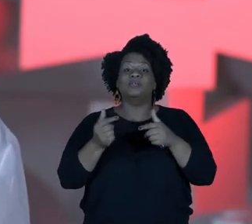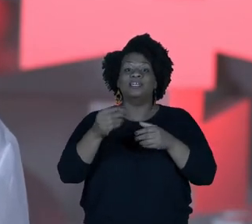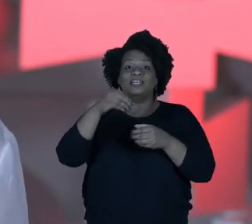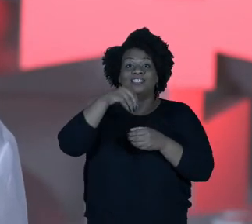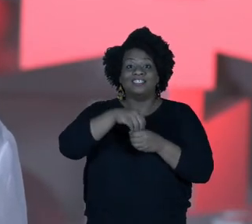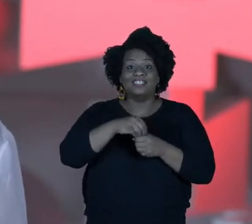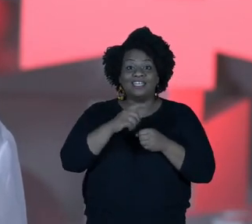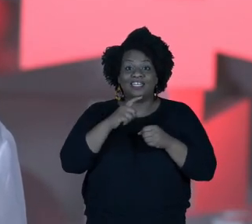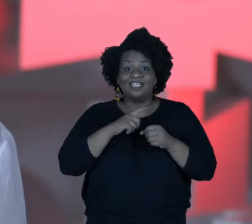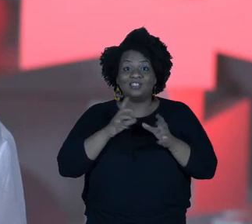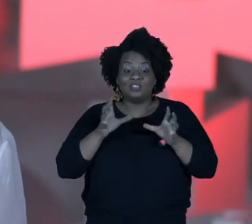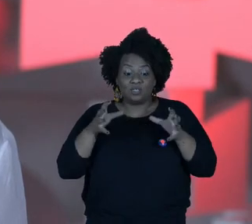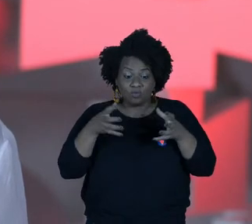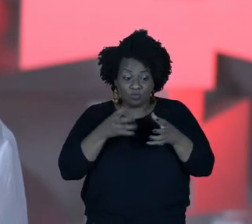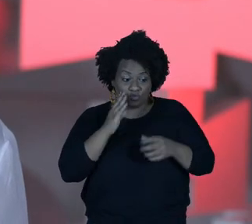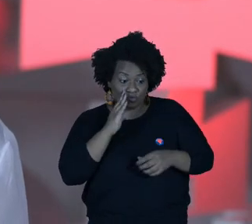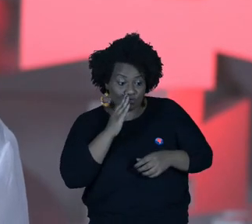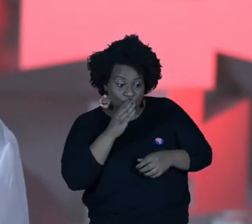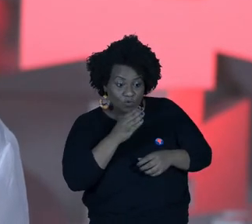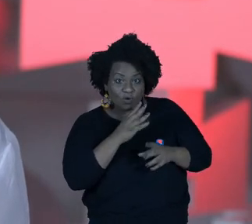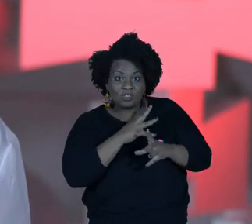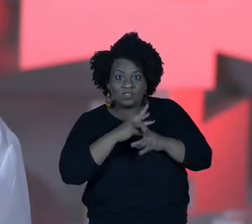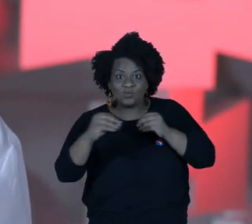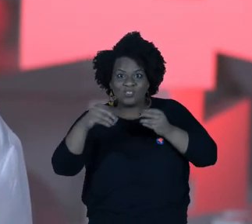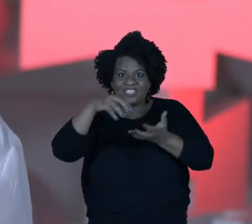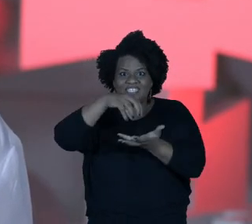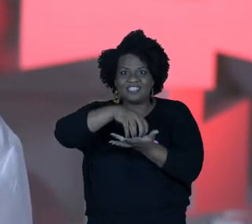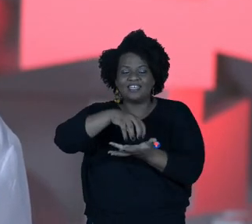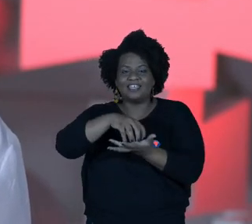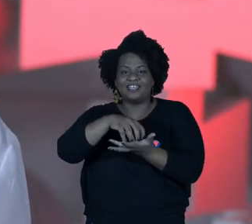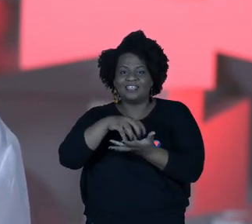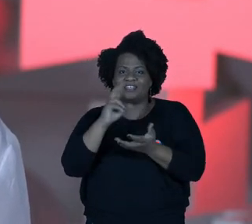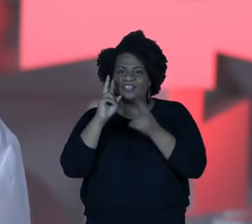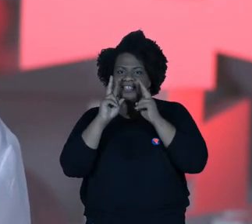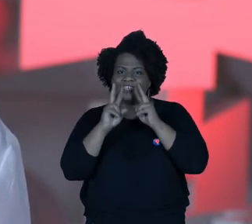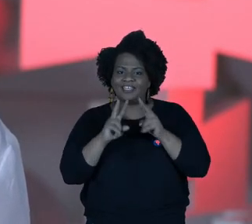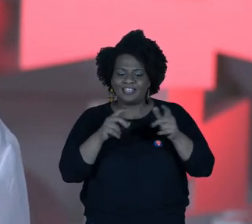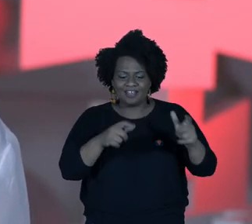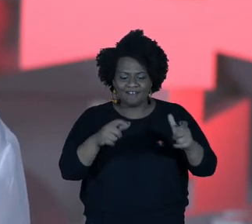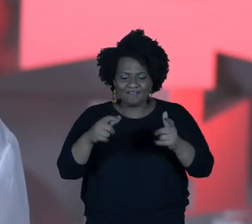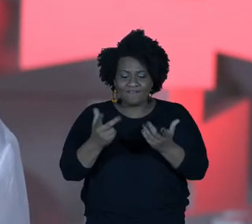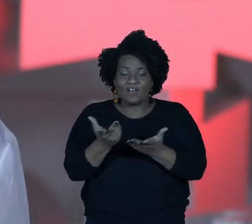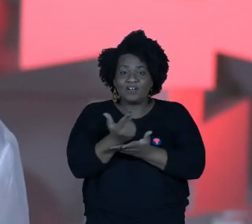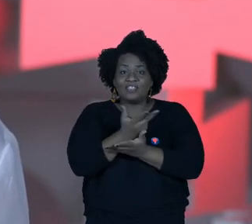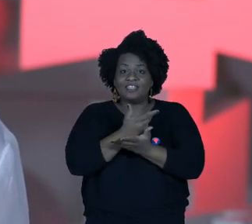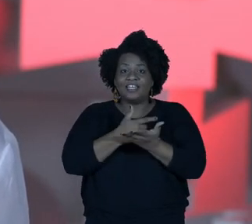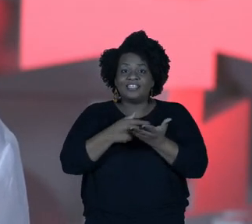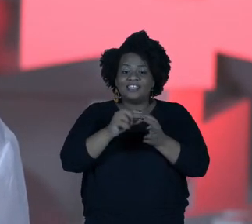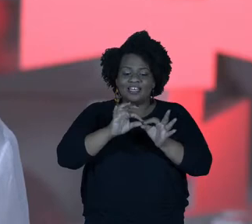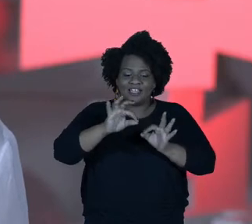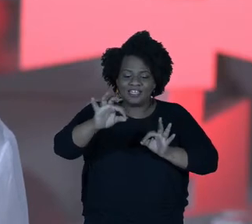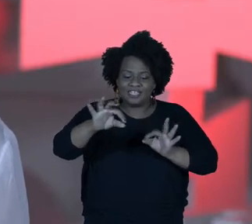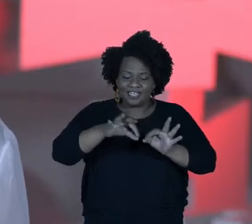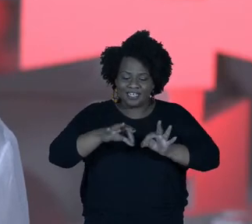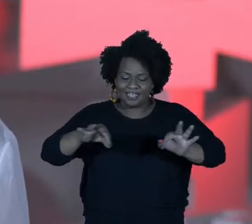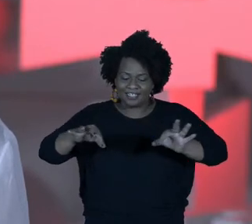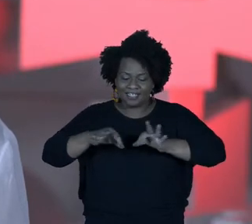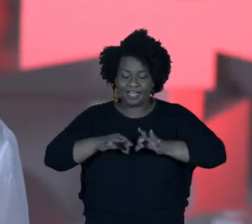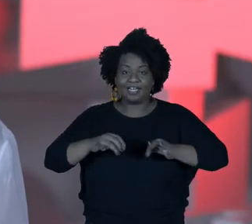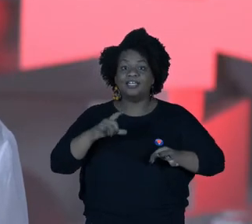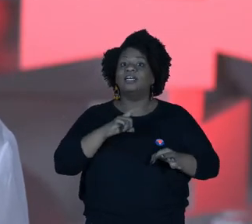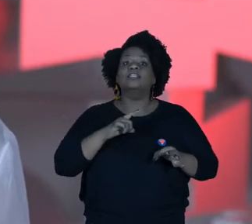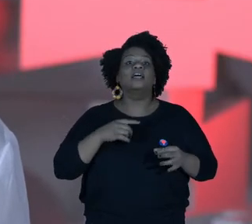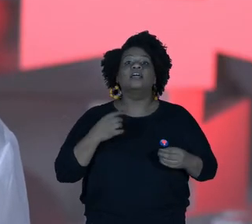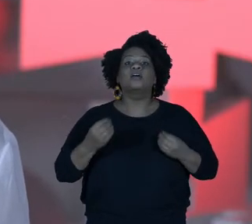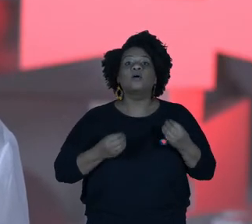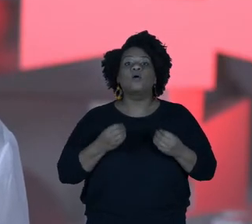de fuga no centro. Então, eu estou correndo aqui o cursor nas linhas de fuga que vão para o centro, onde